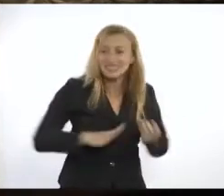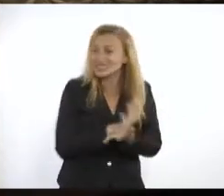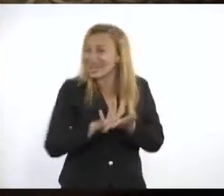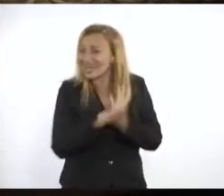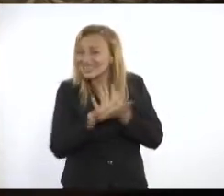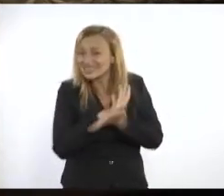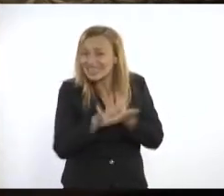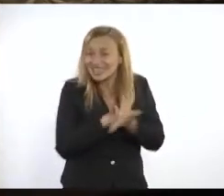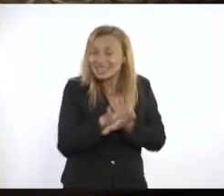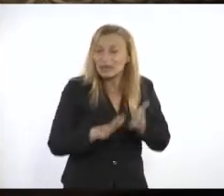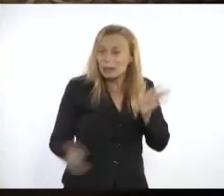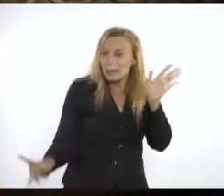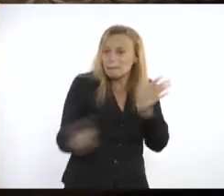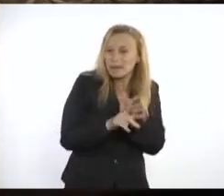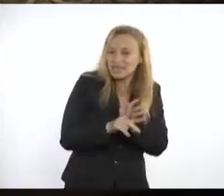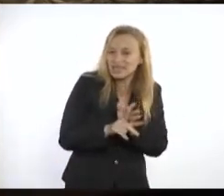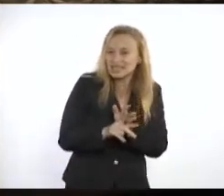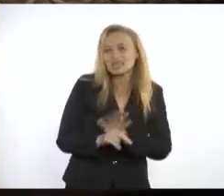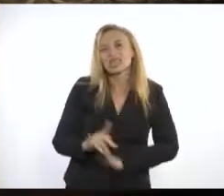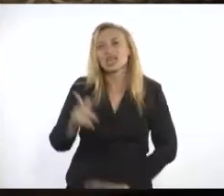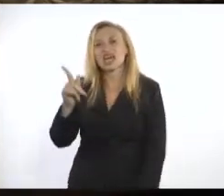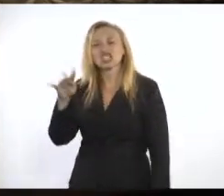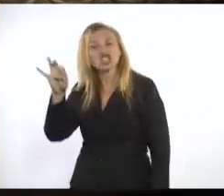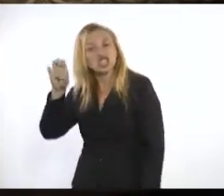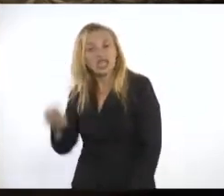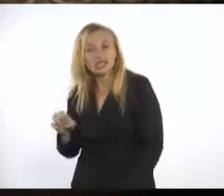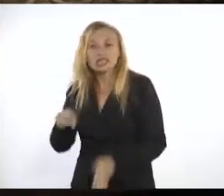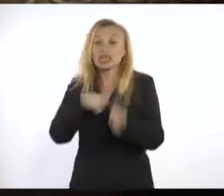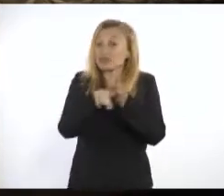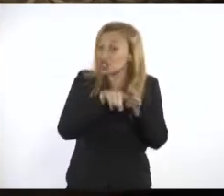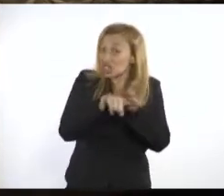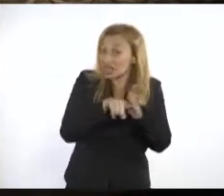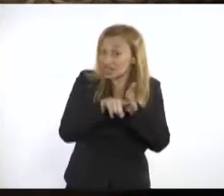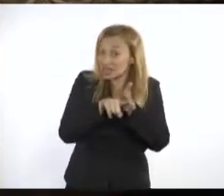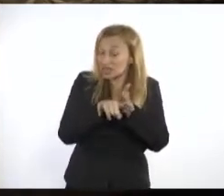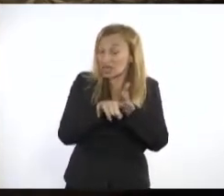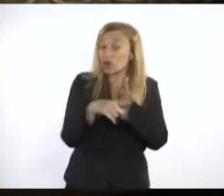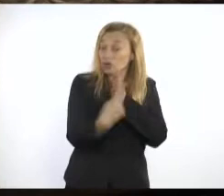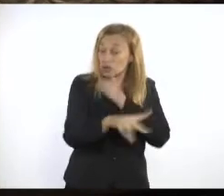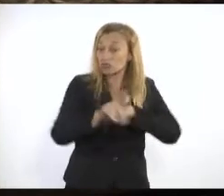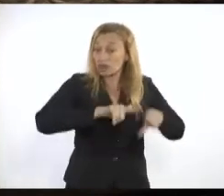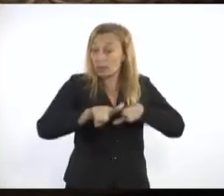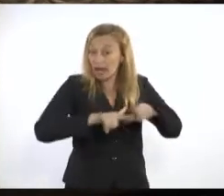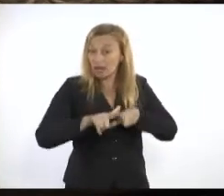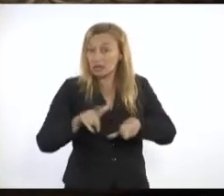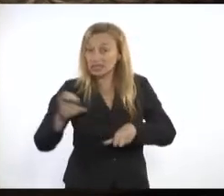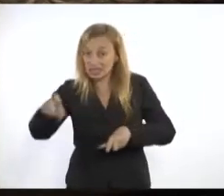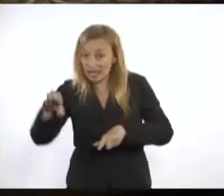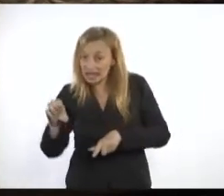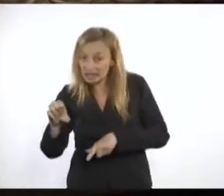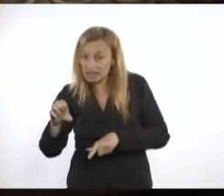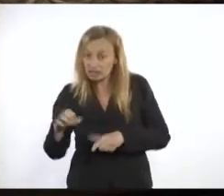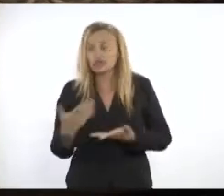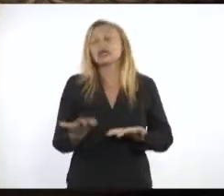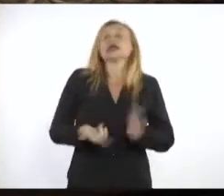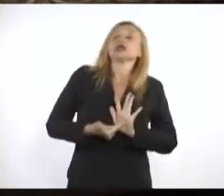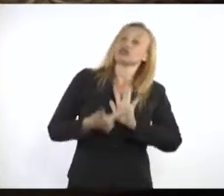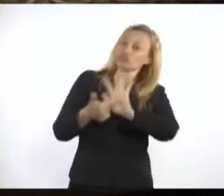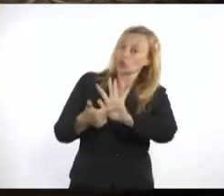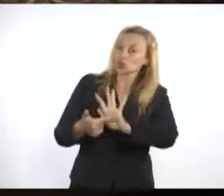da Genersa, que fiscaliza, ou que deveria fiscalizar, a SEDAI. Isso